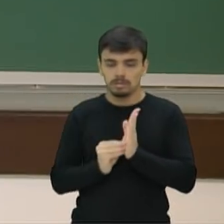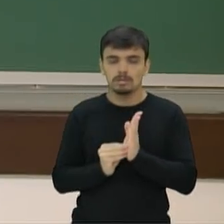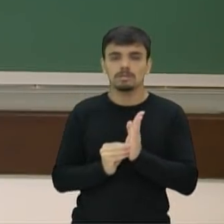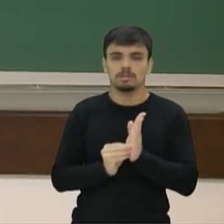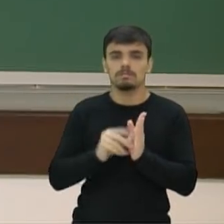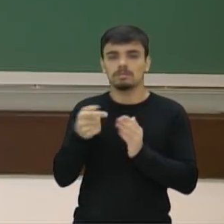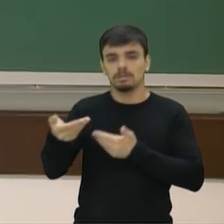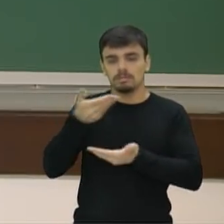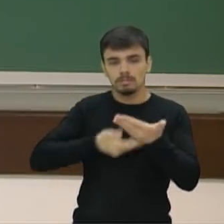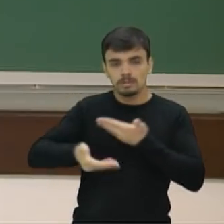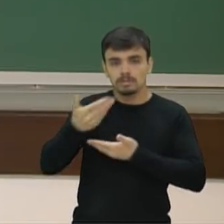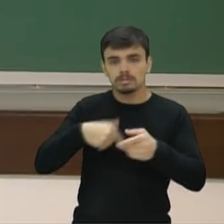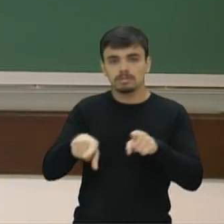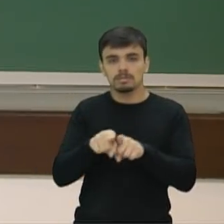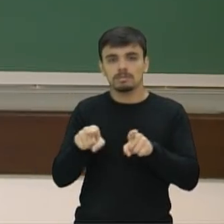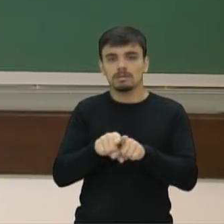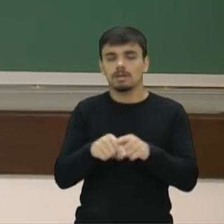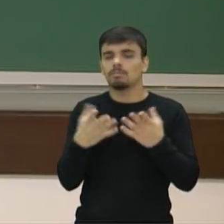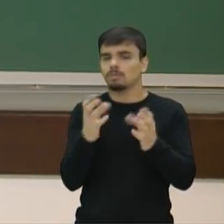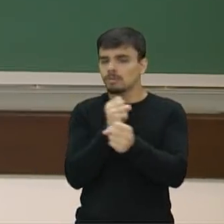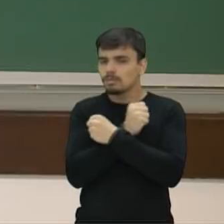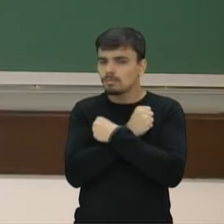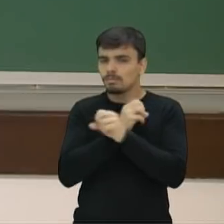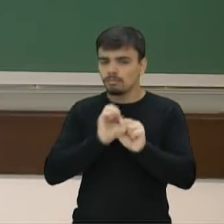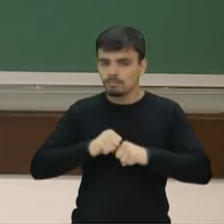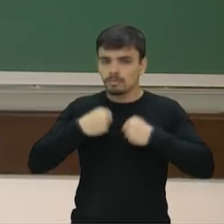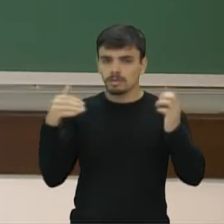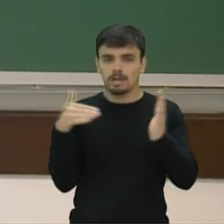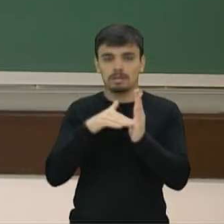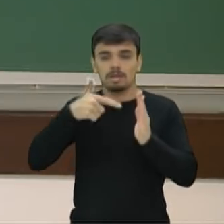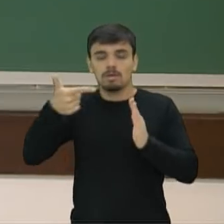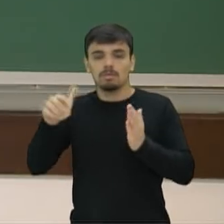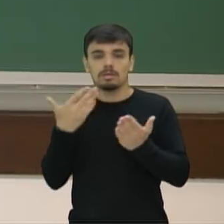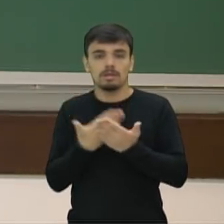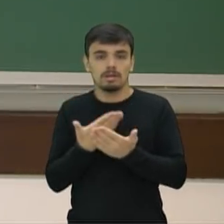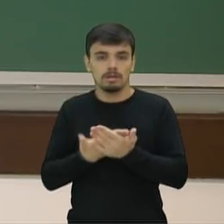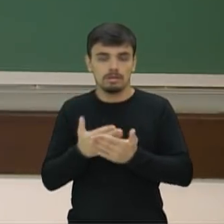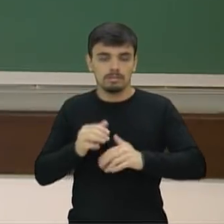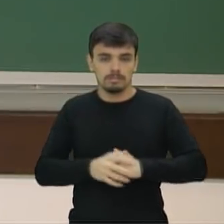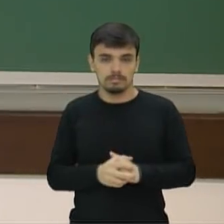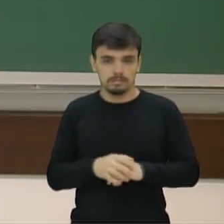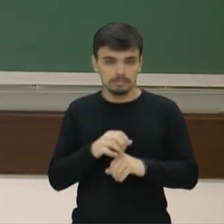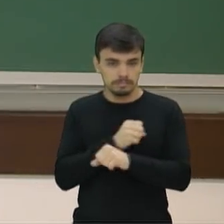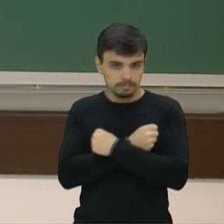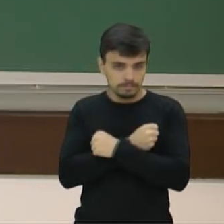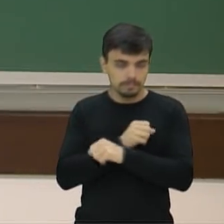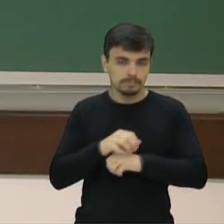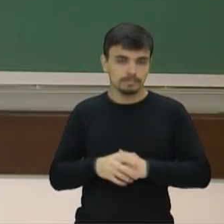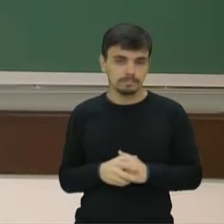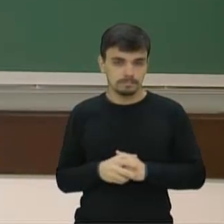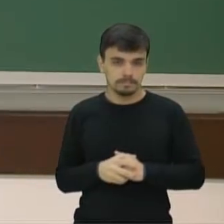você participe e muita força para você. Até a nossa próxima aula, um forte abraço!